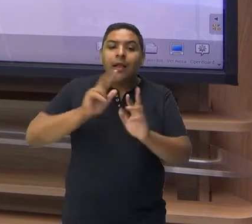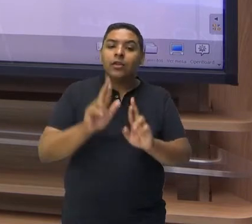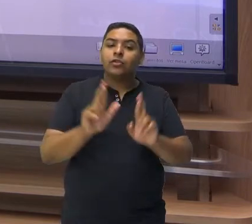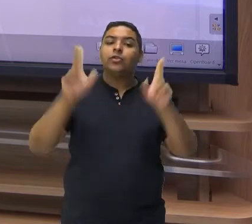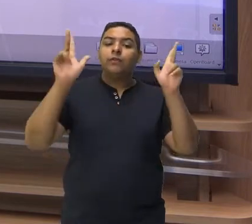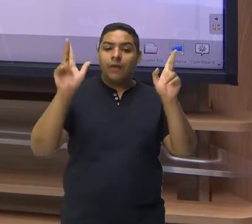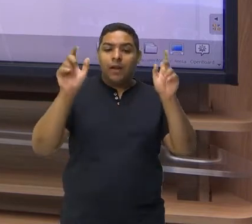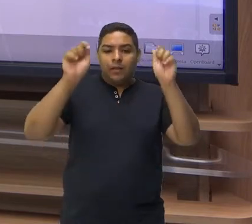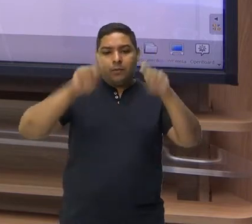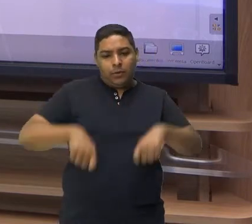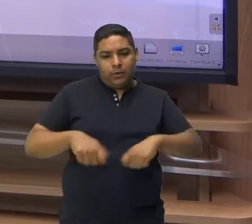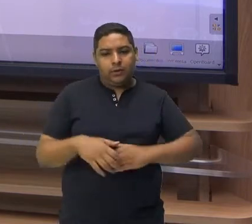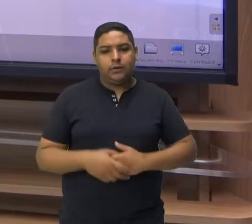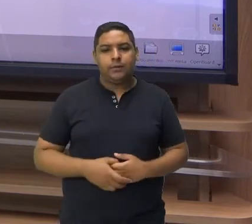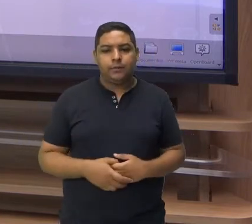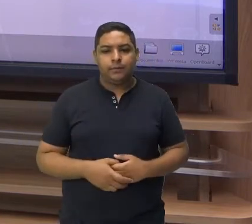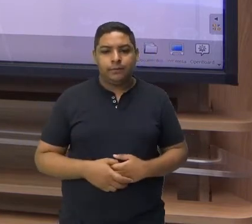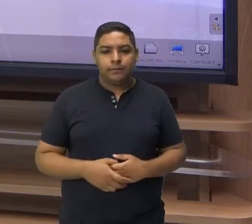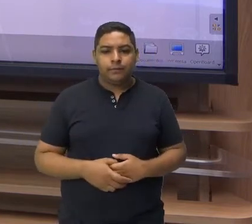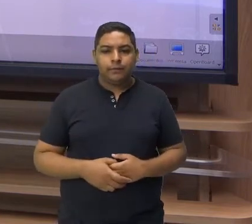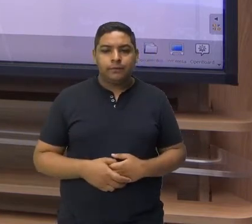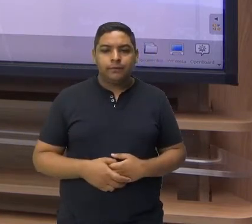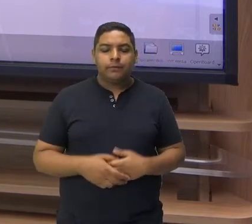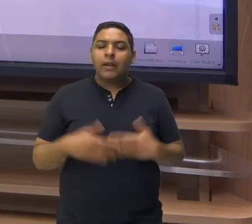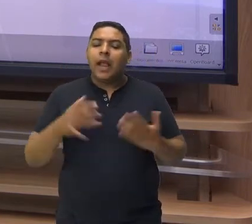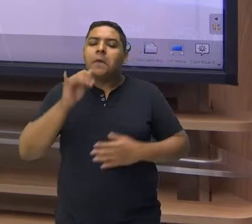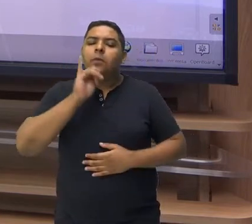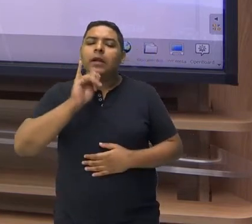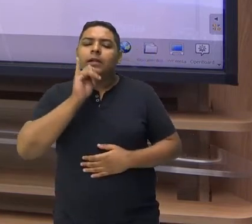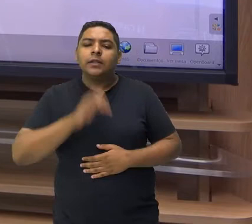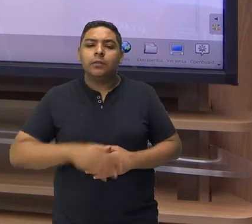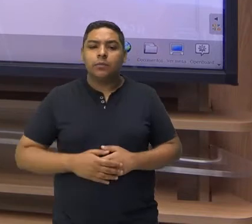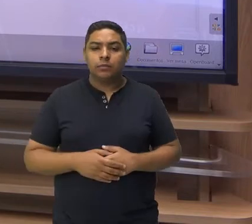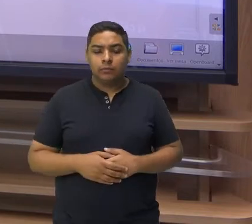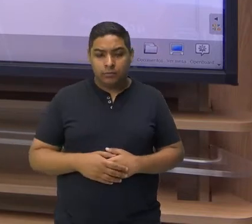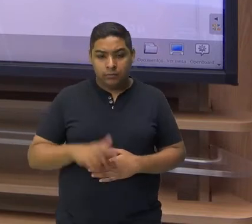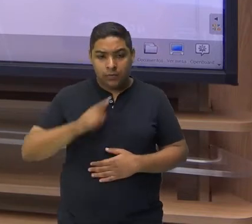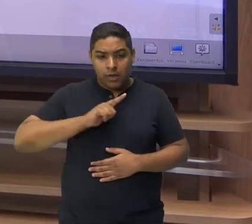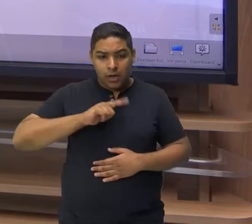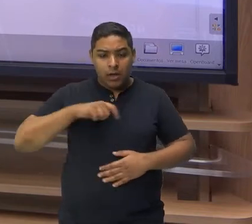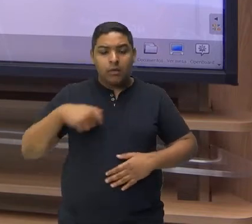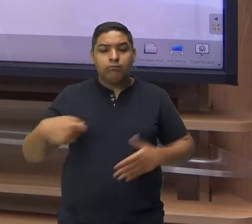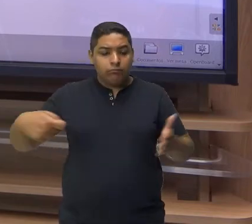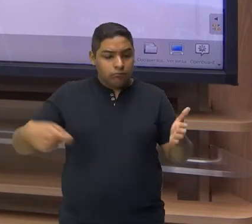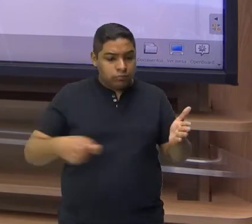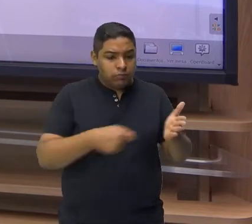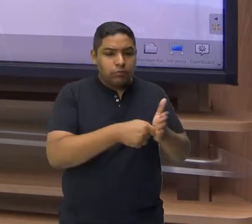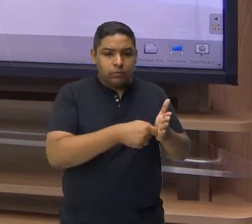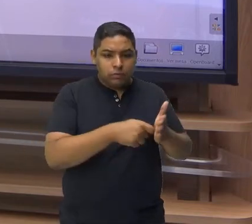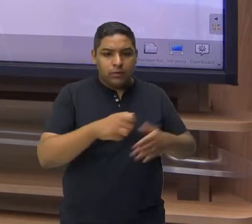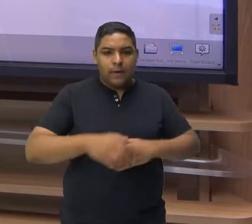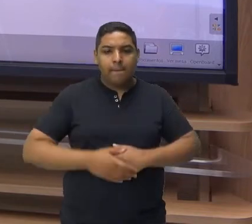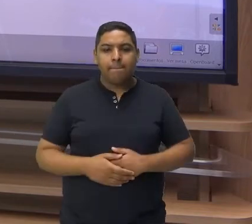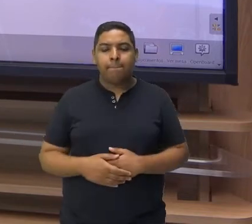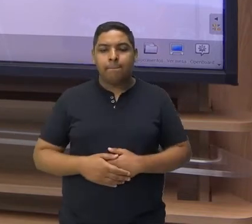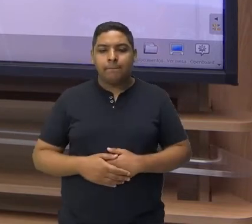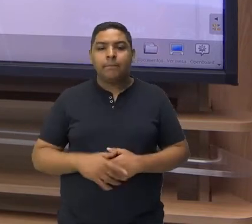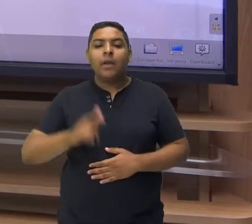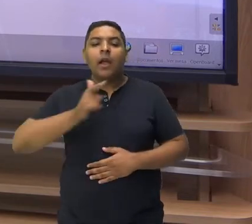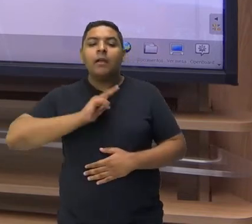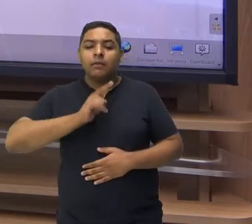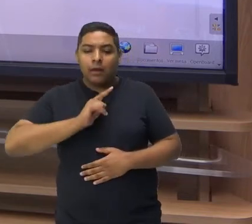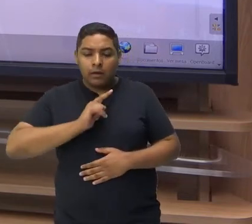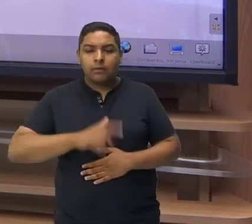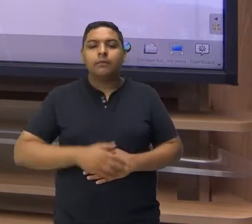de potencial, ou seja, uma tensão. É como se eu ligasse ali na tomada, tá certo? Ligasse um aparelho na